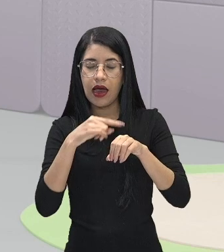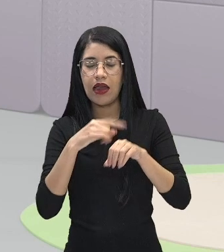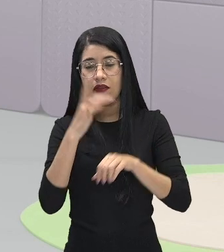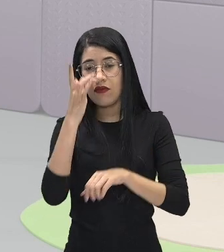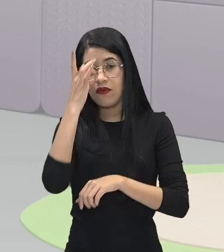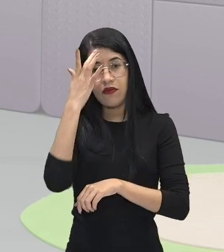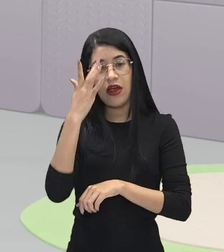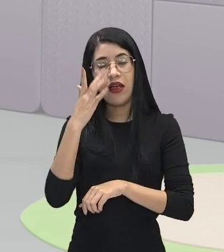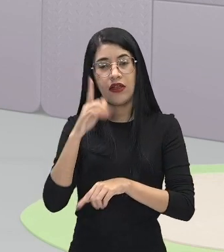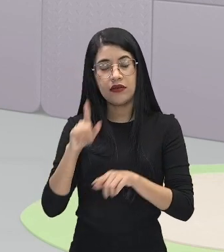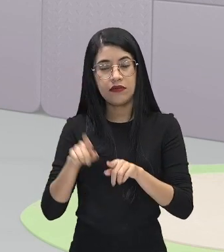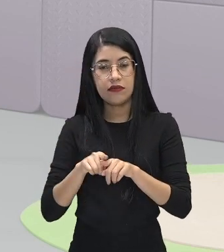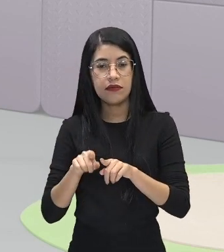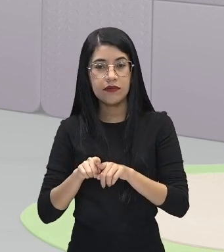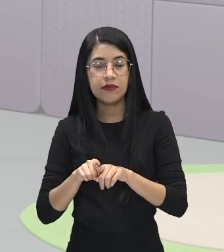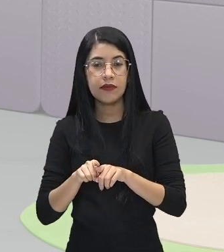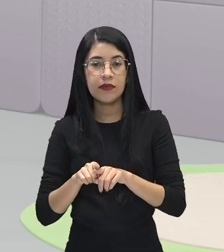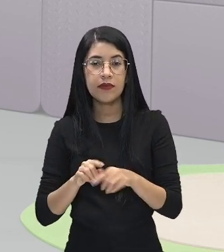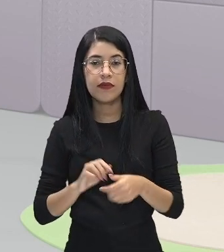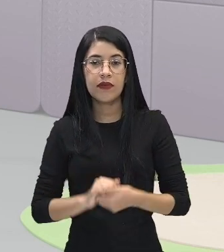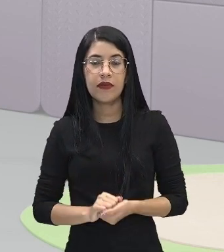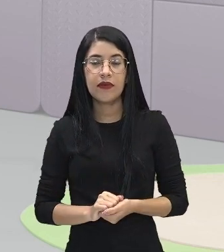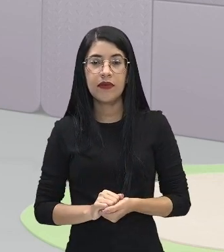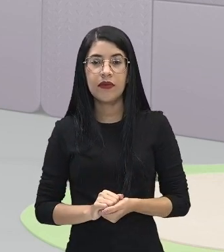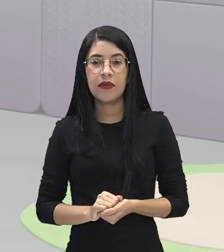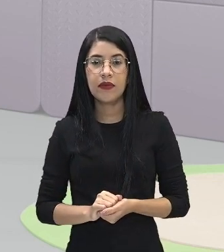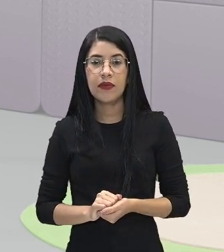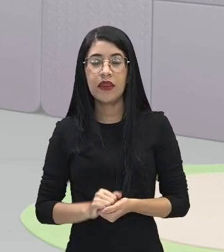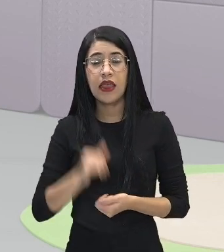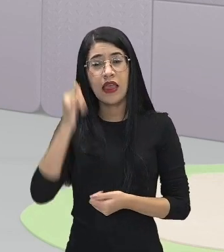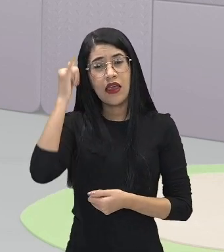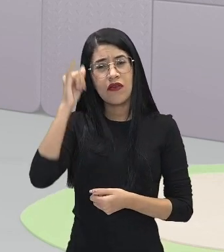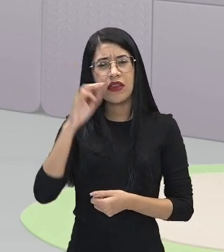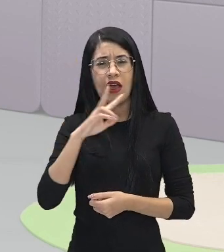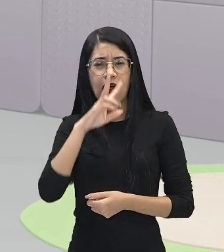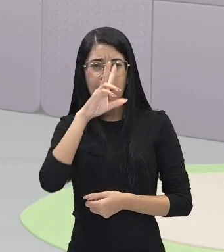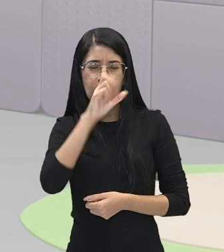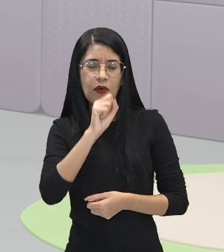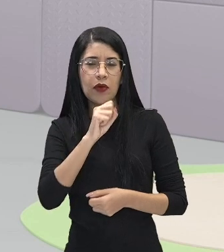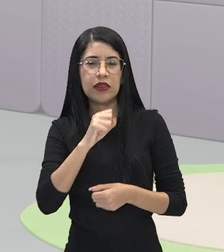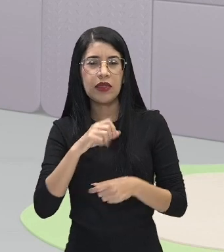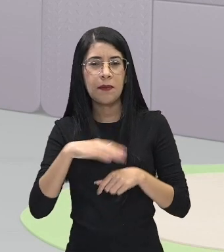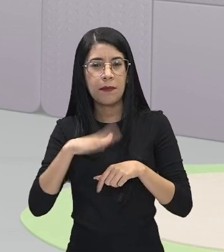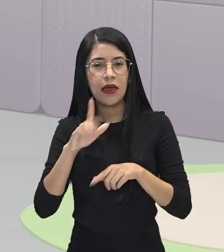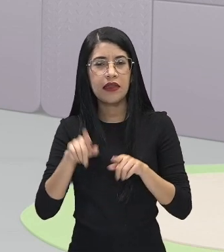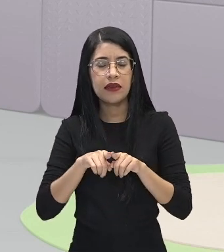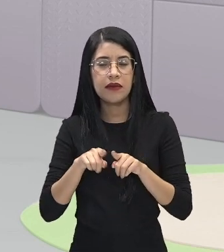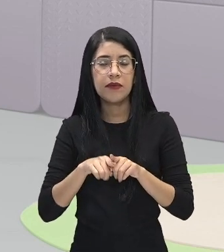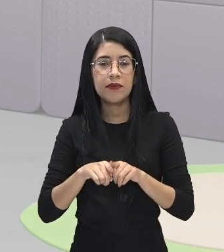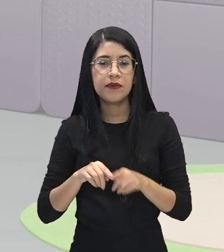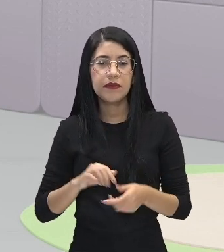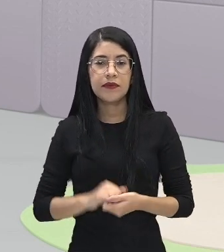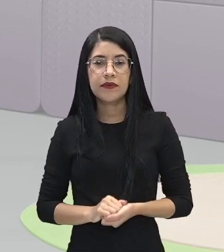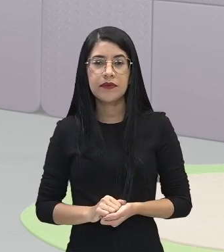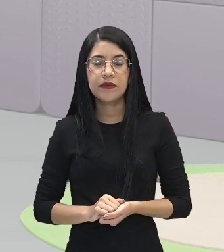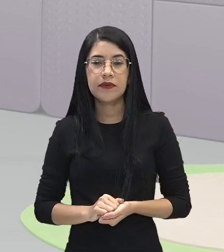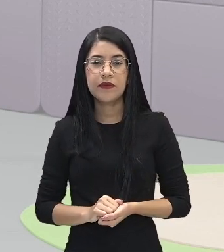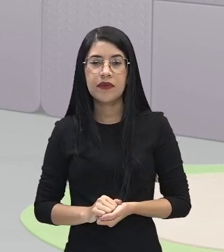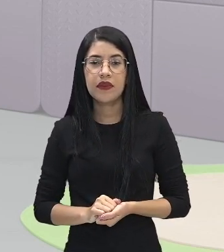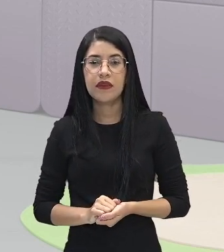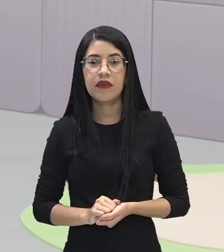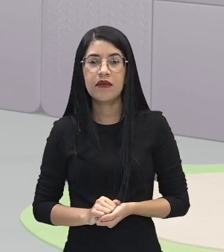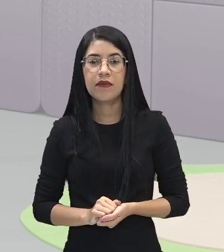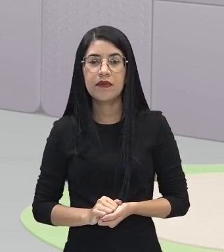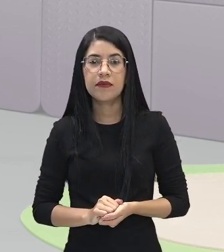vai facilitar aí para que você não gaste tanta energia, né? Não precise de tanta força para movimentar